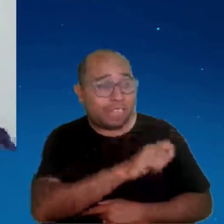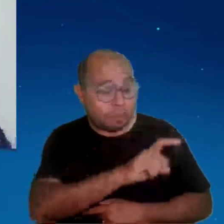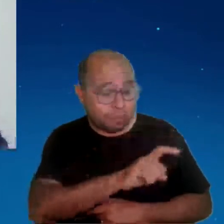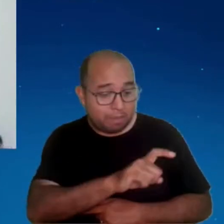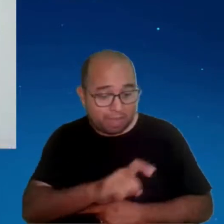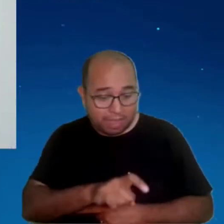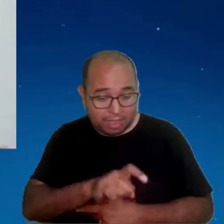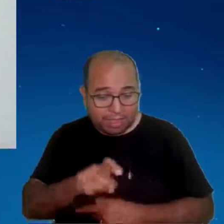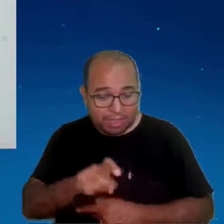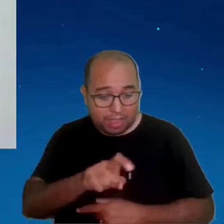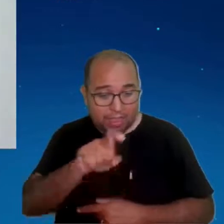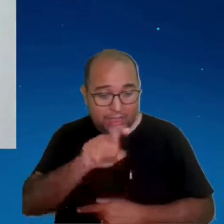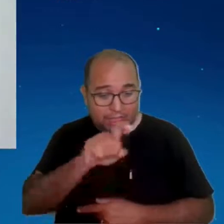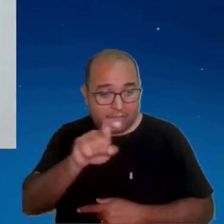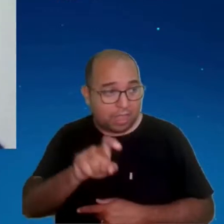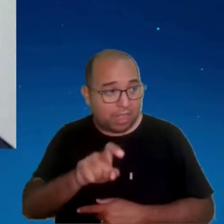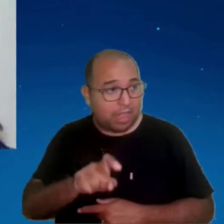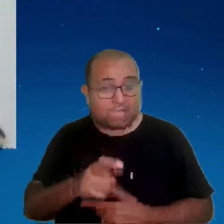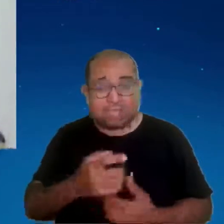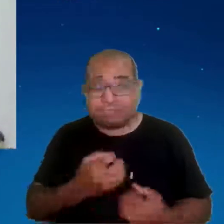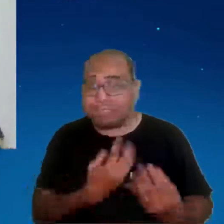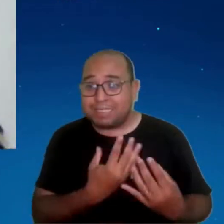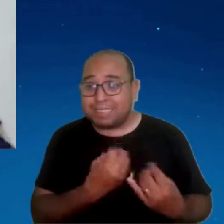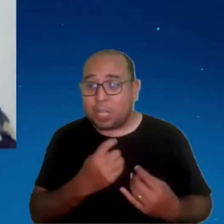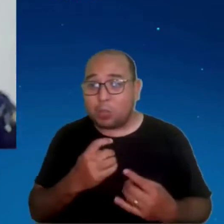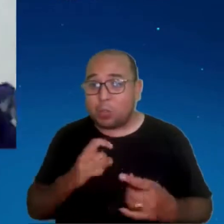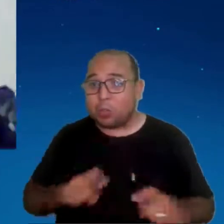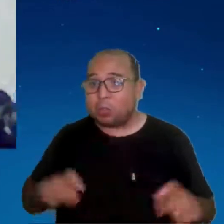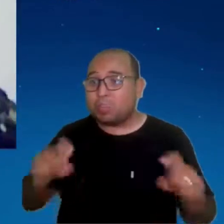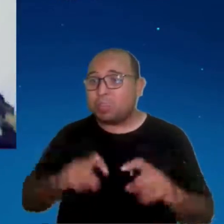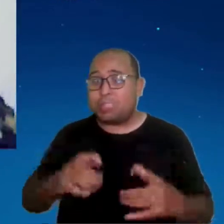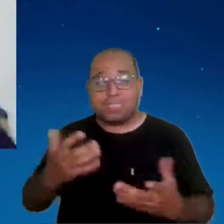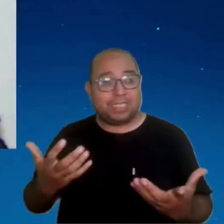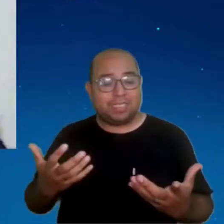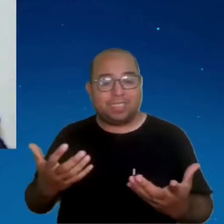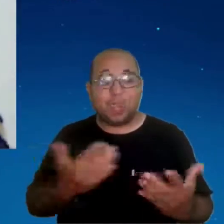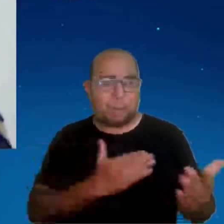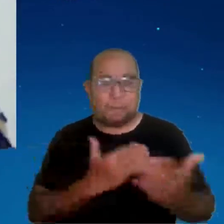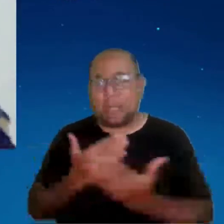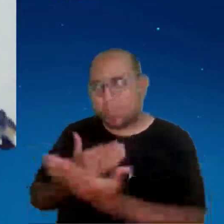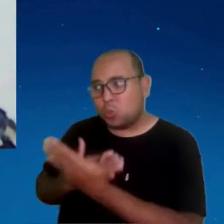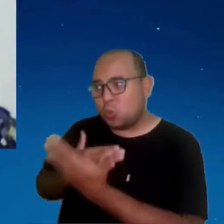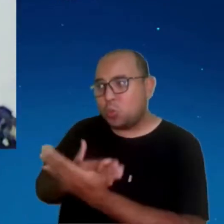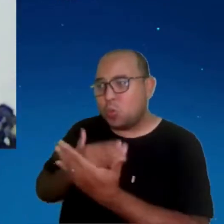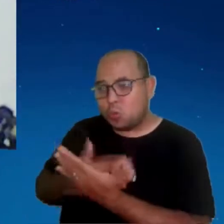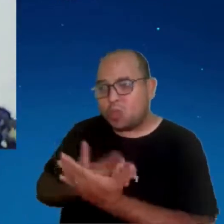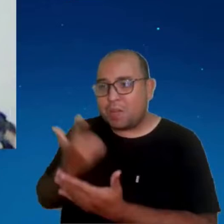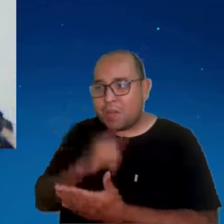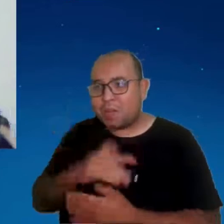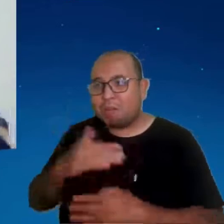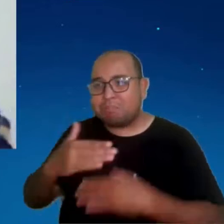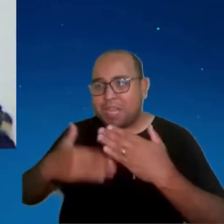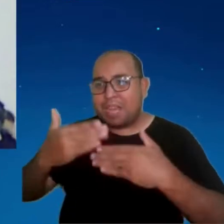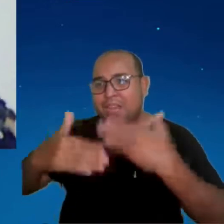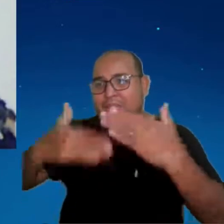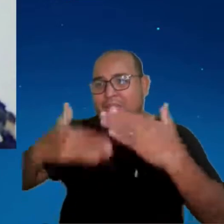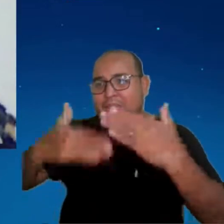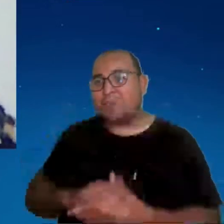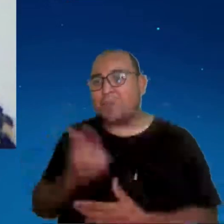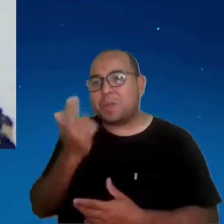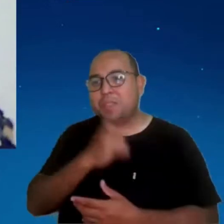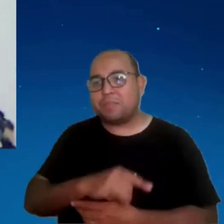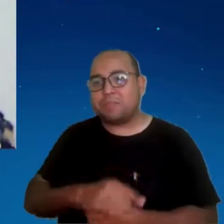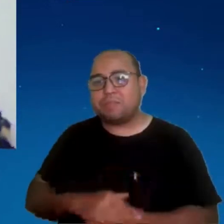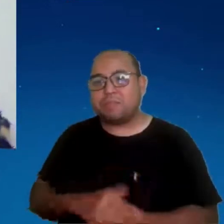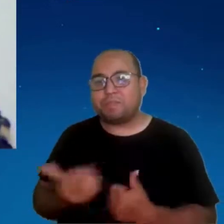ou assado. Eu falei: tá bom. Então, assim, me ajudem que eu vou conseguir avançar isso e ganhar conhecimento,